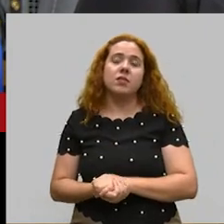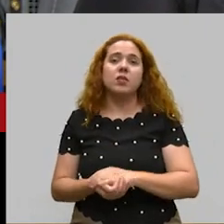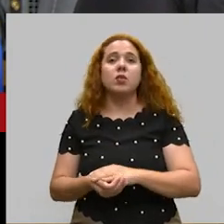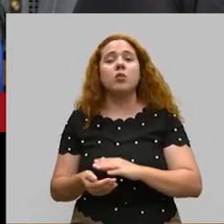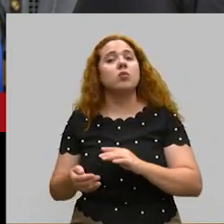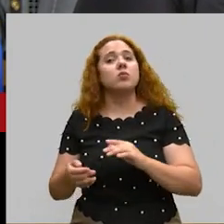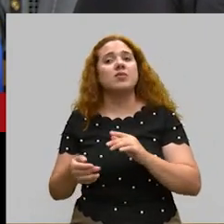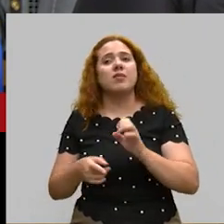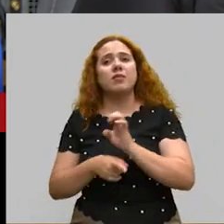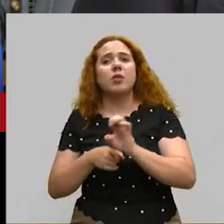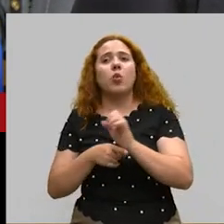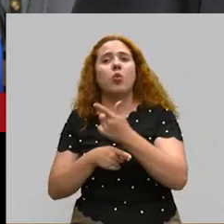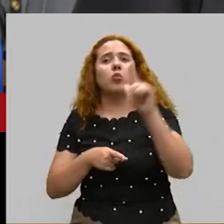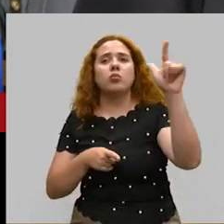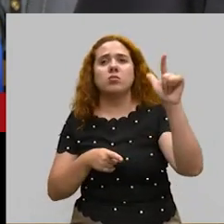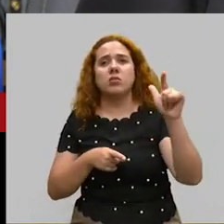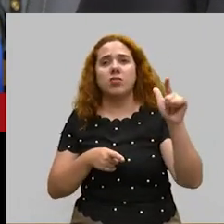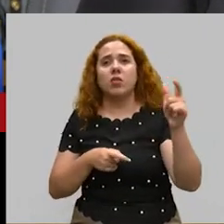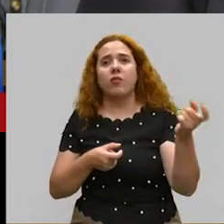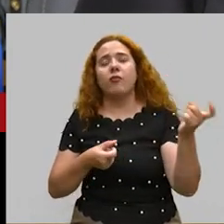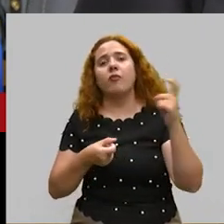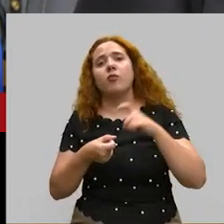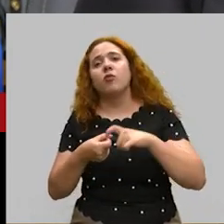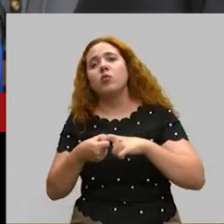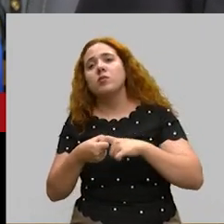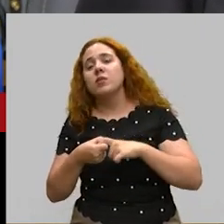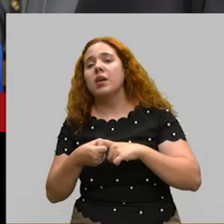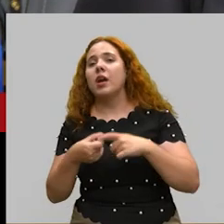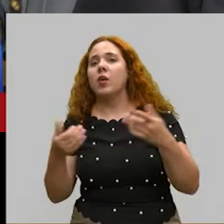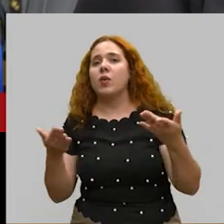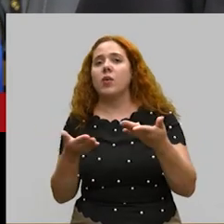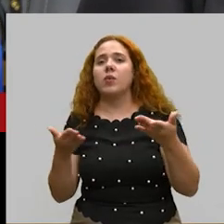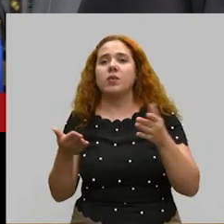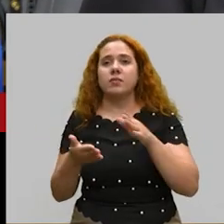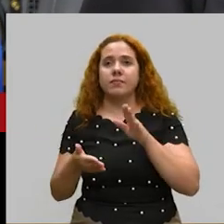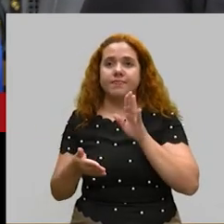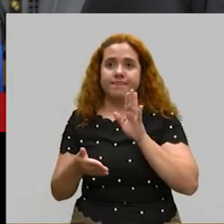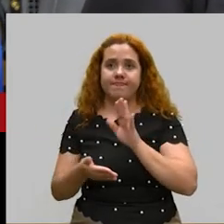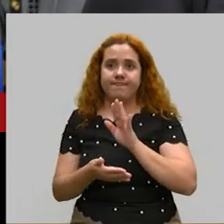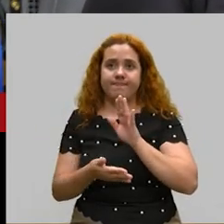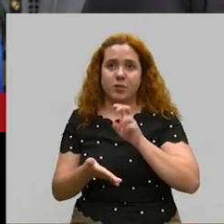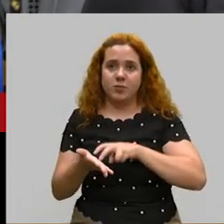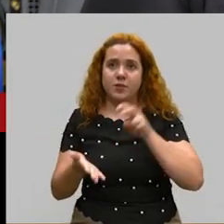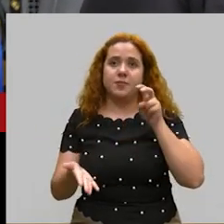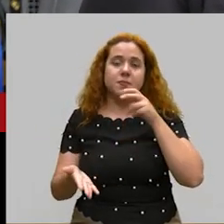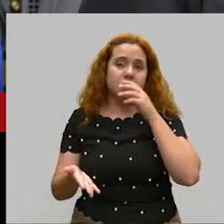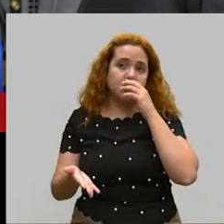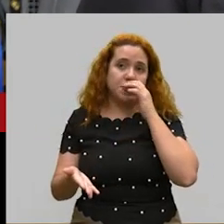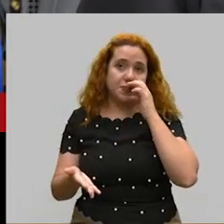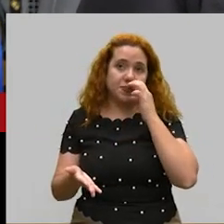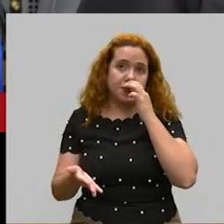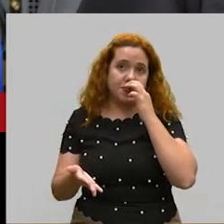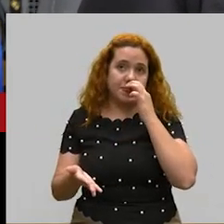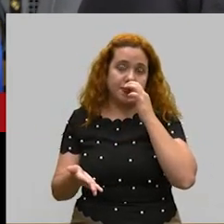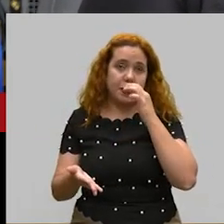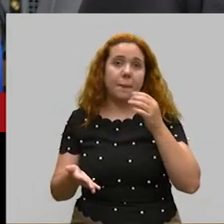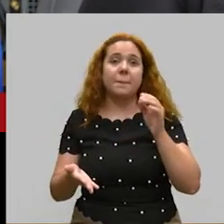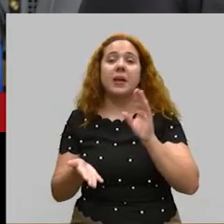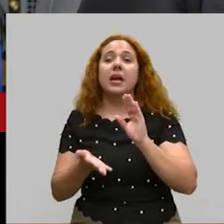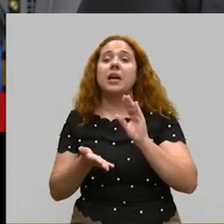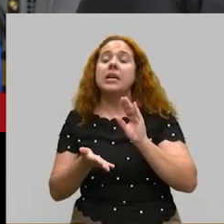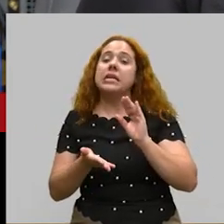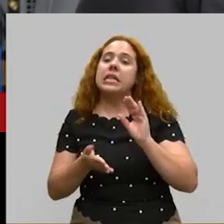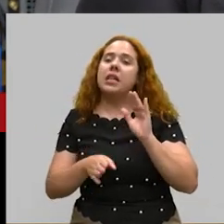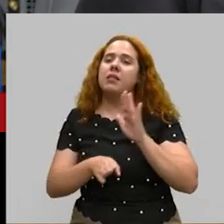fora do Estado e voltei apenas na parte da manhã mas a assessoria da secretaria esteve acompanhando o